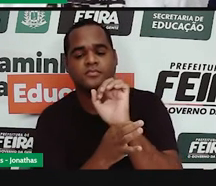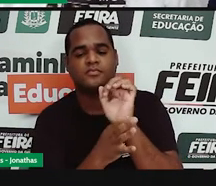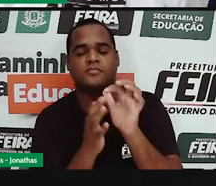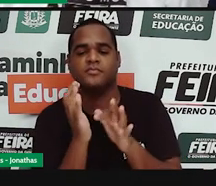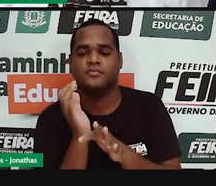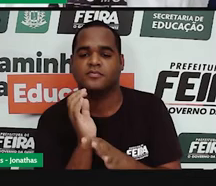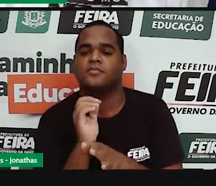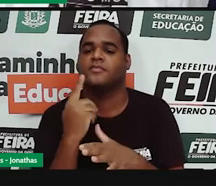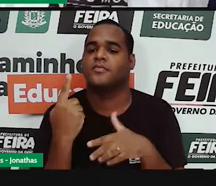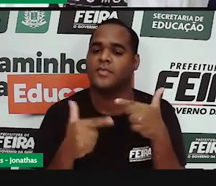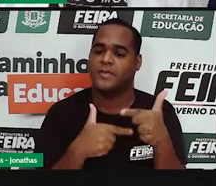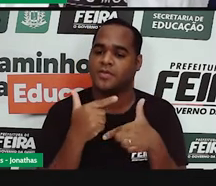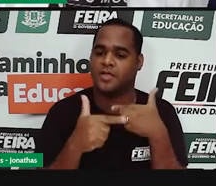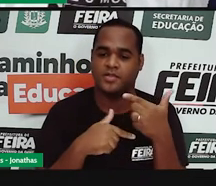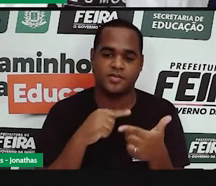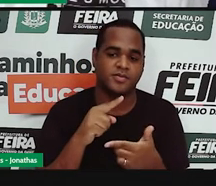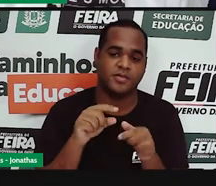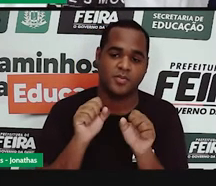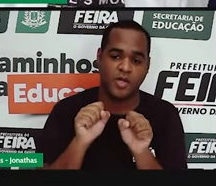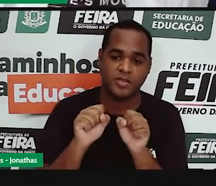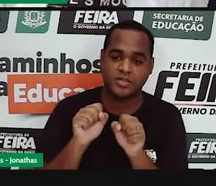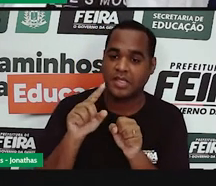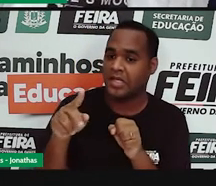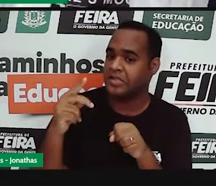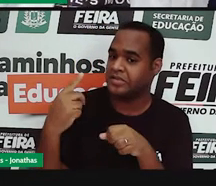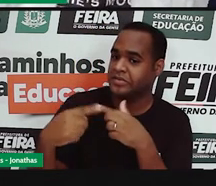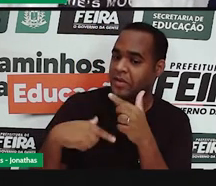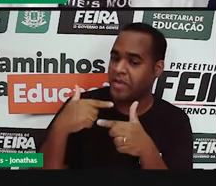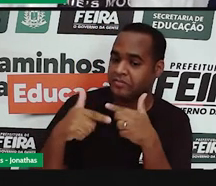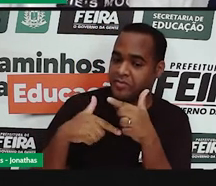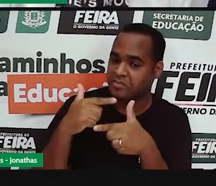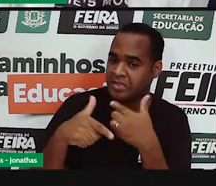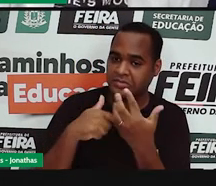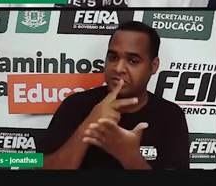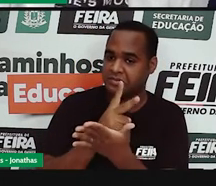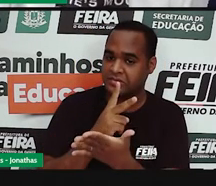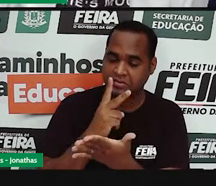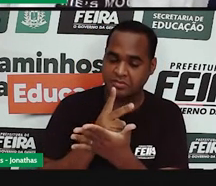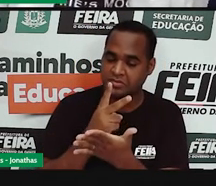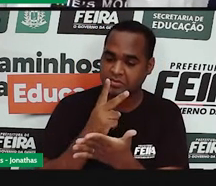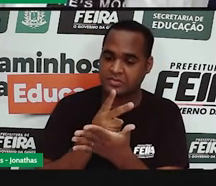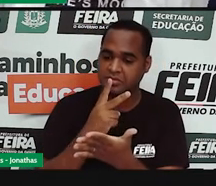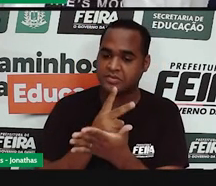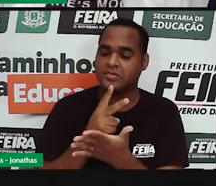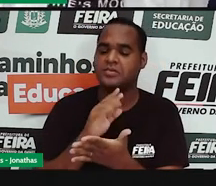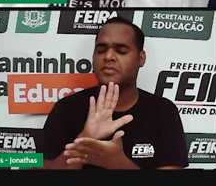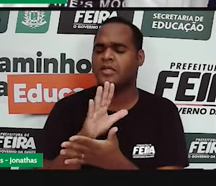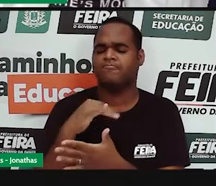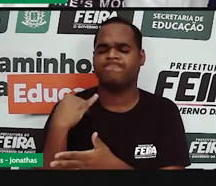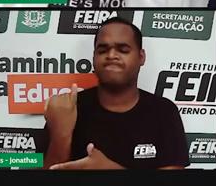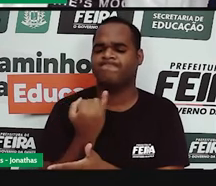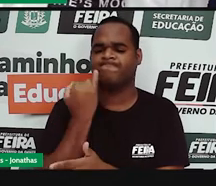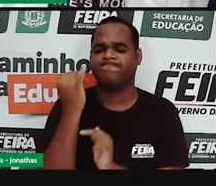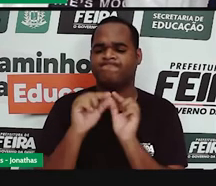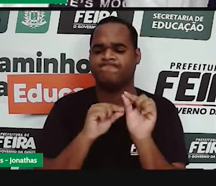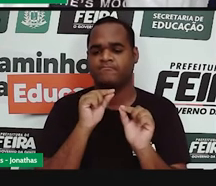realizar quase todo tipo de trabalho. Bem, é importante